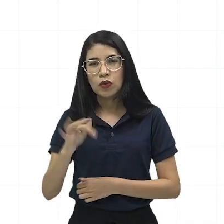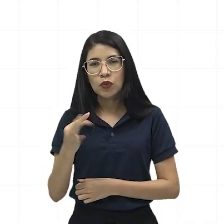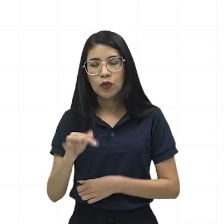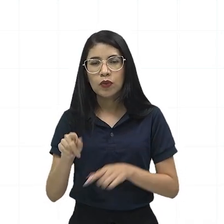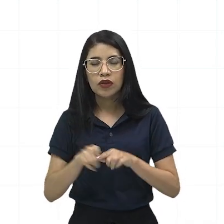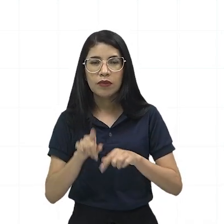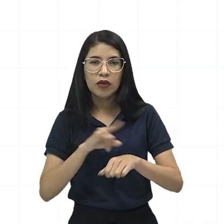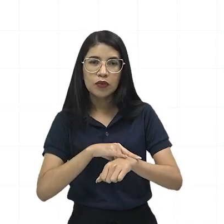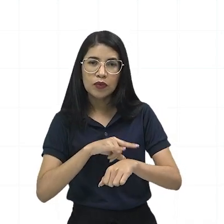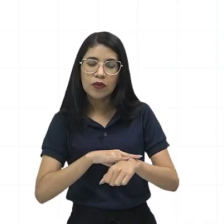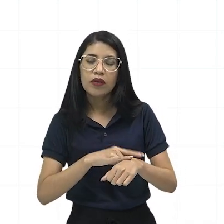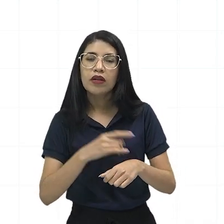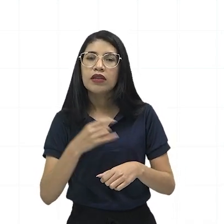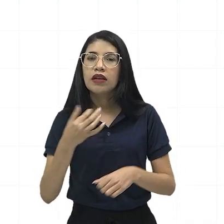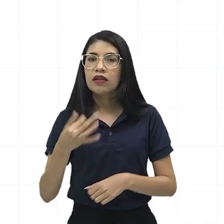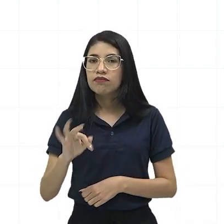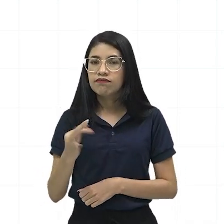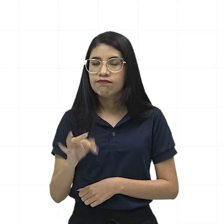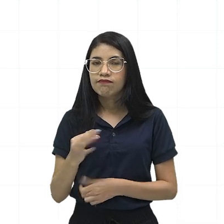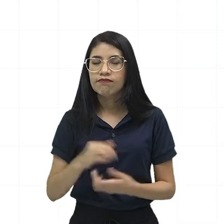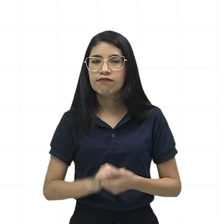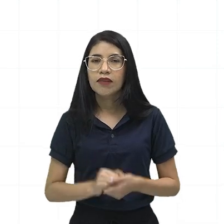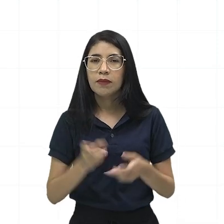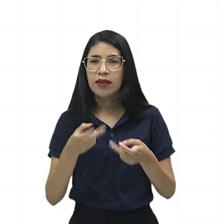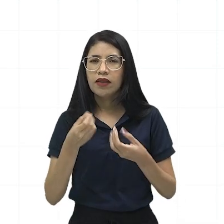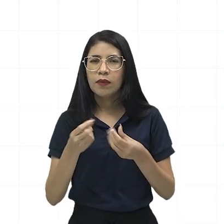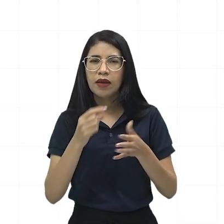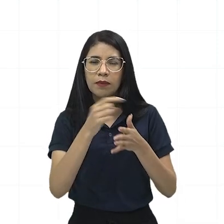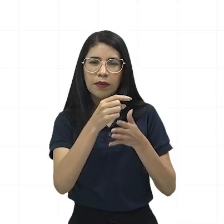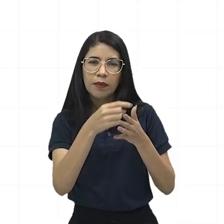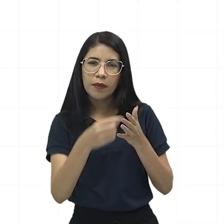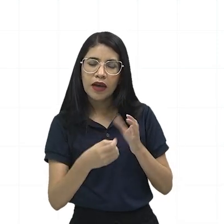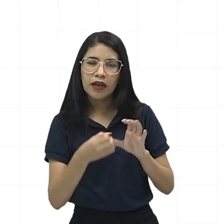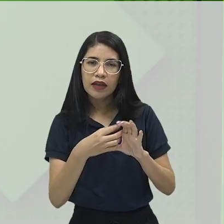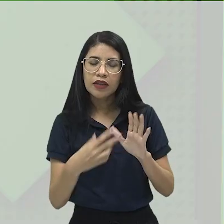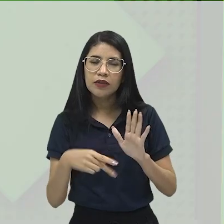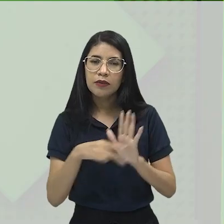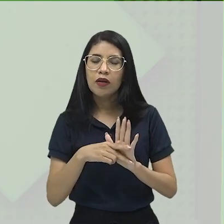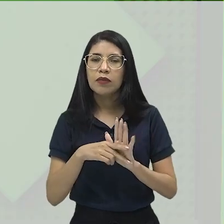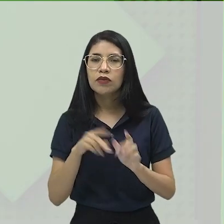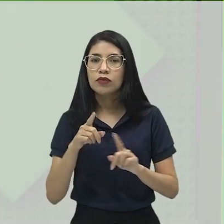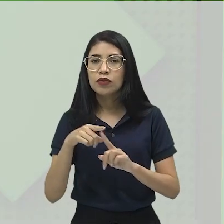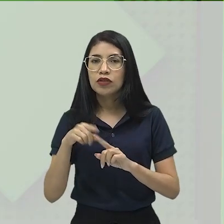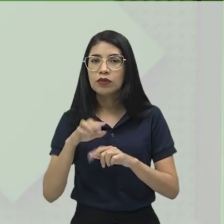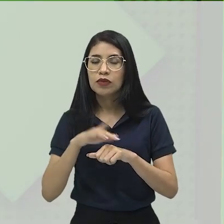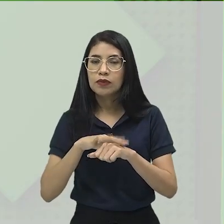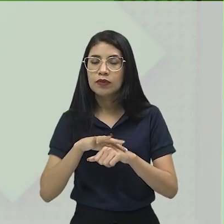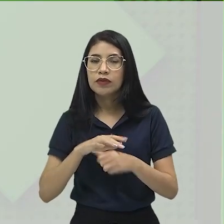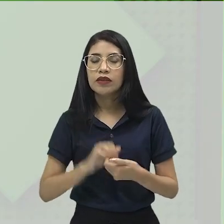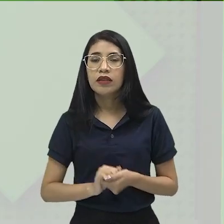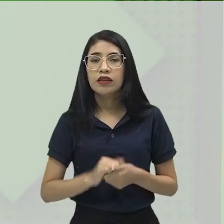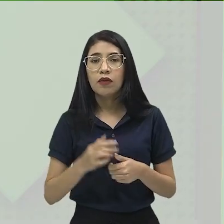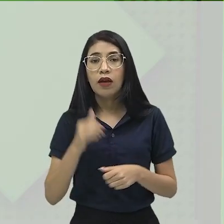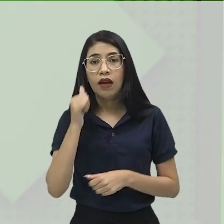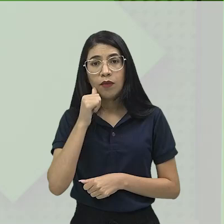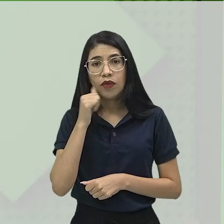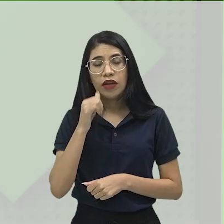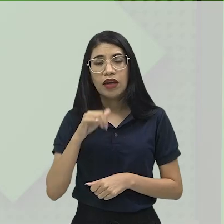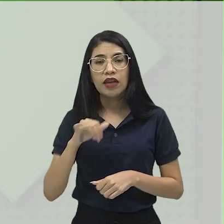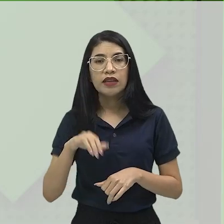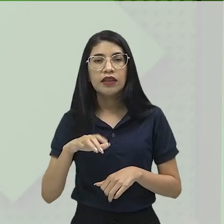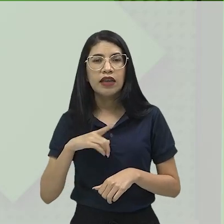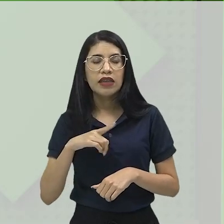ao urinar. Então, olha só aí as características, né, dessa infecção. A mulher geralmente é que vai apresentar